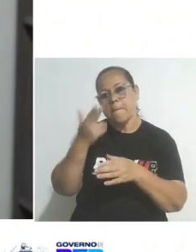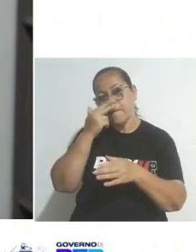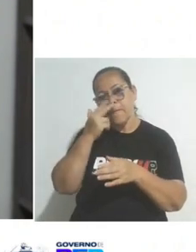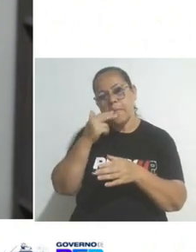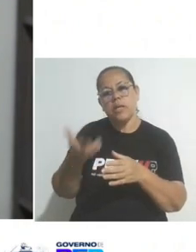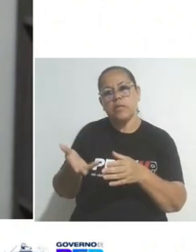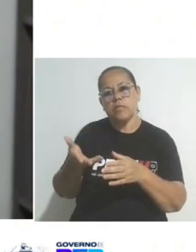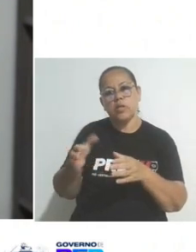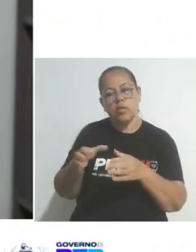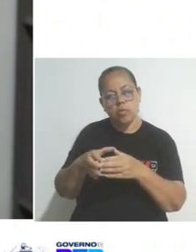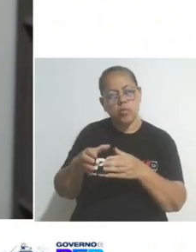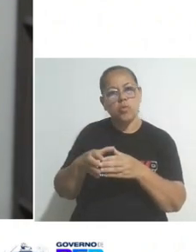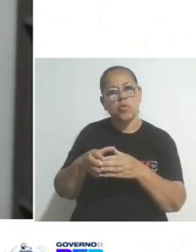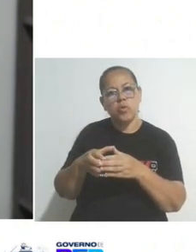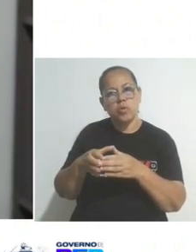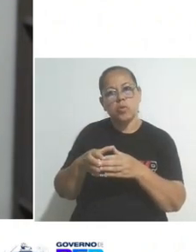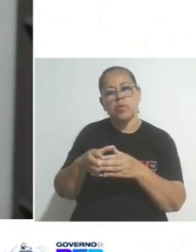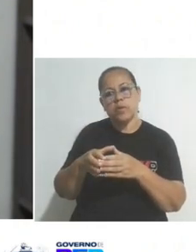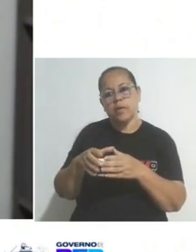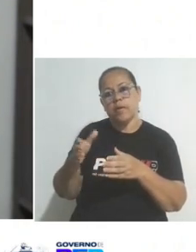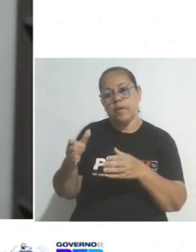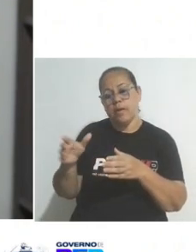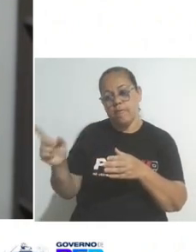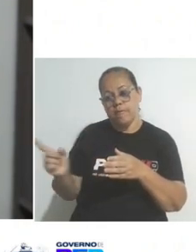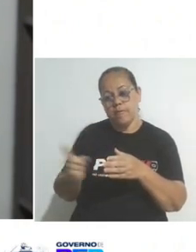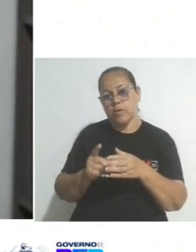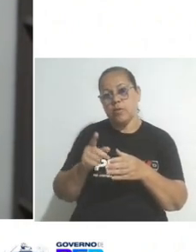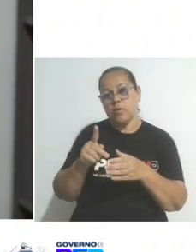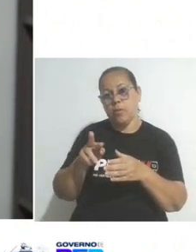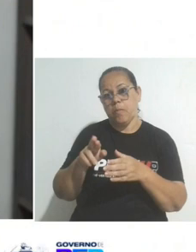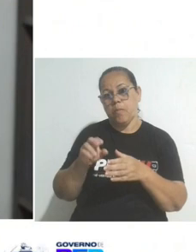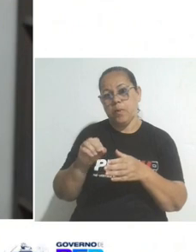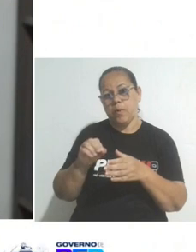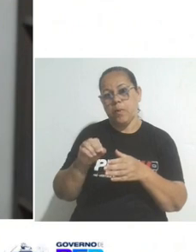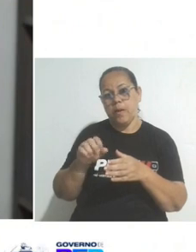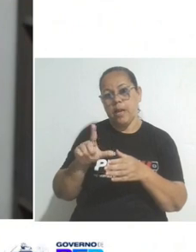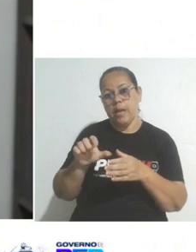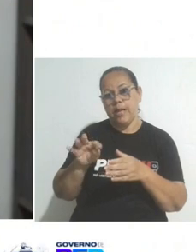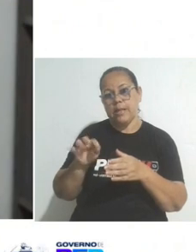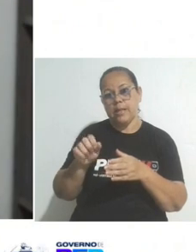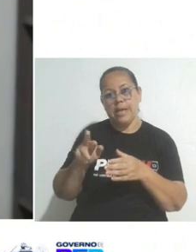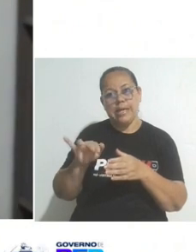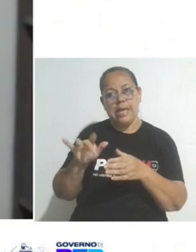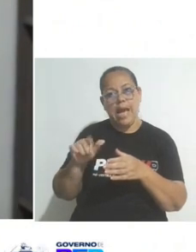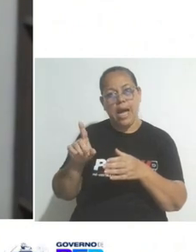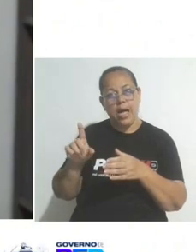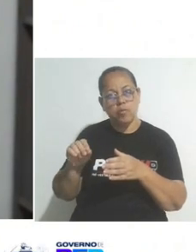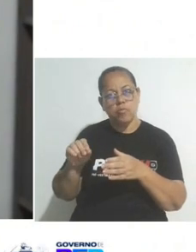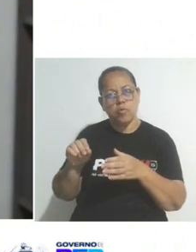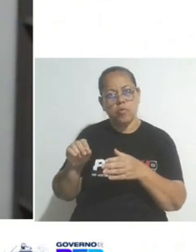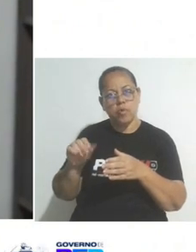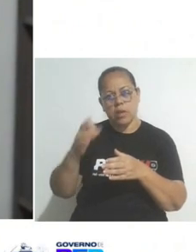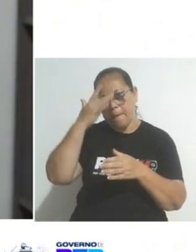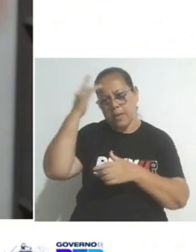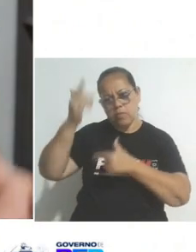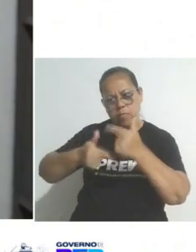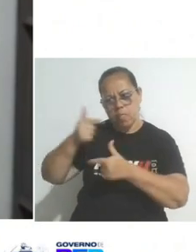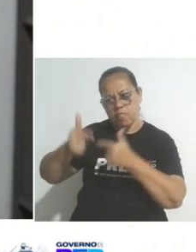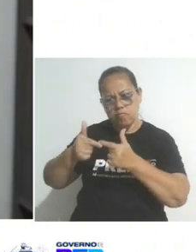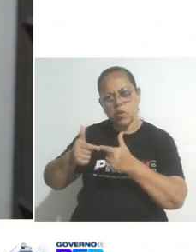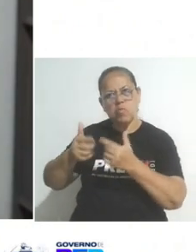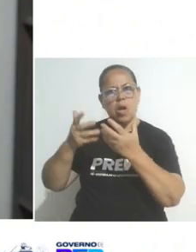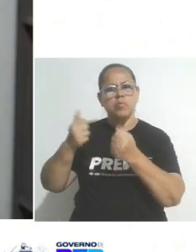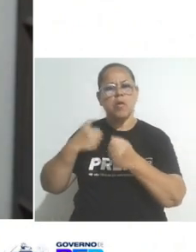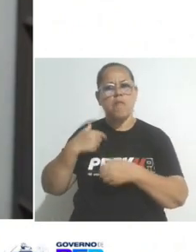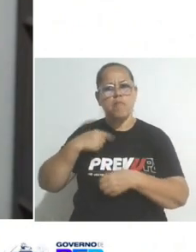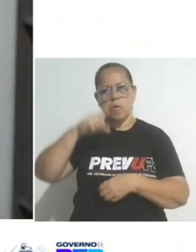que seja um grupo proveniente do proletariado ou seja da massa de trabalhadores assuma o poder para que então